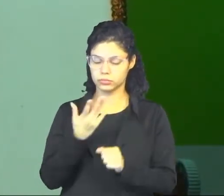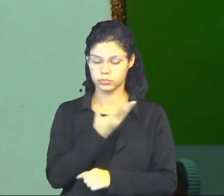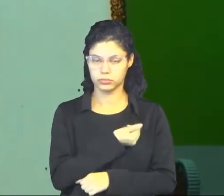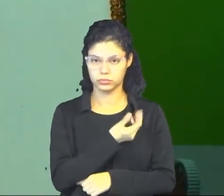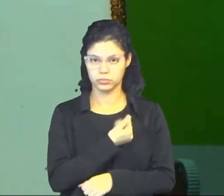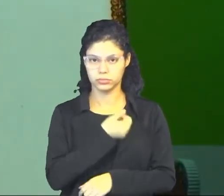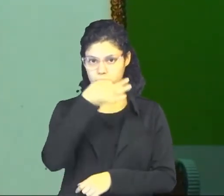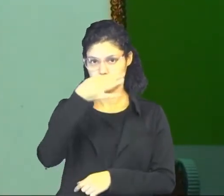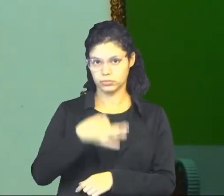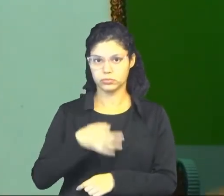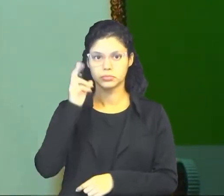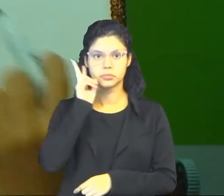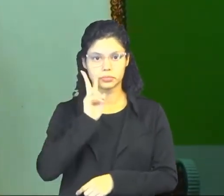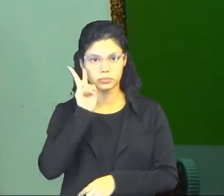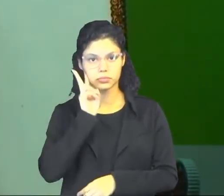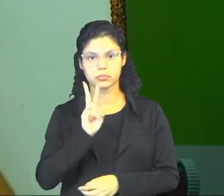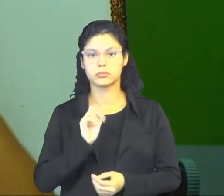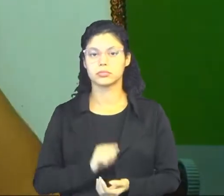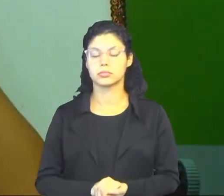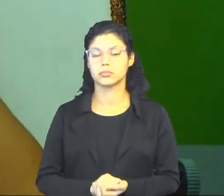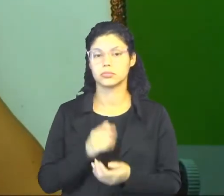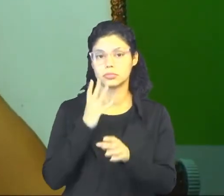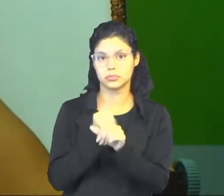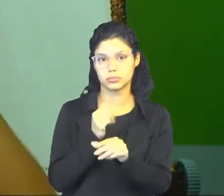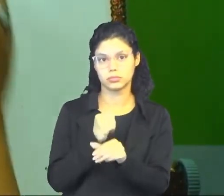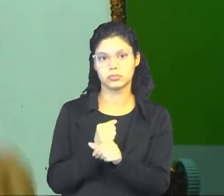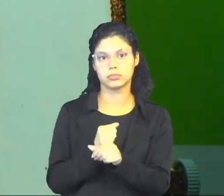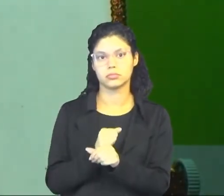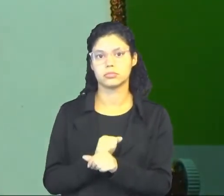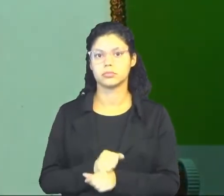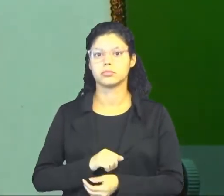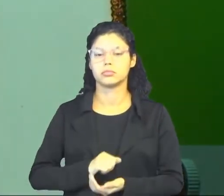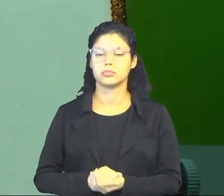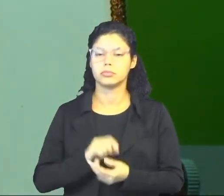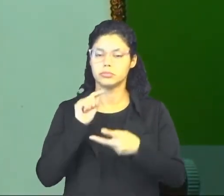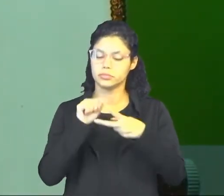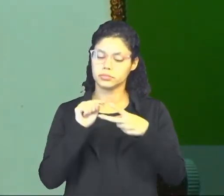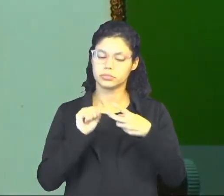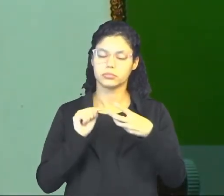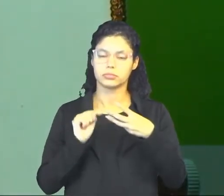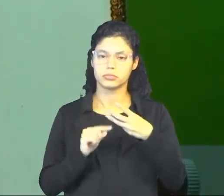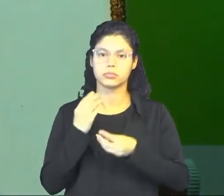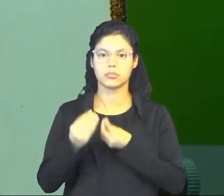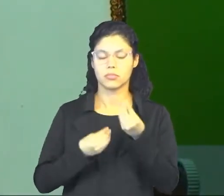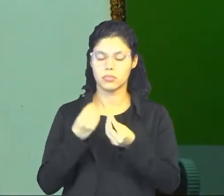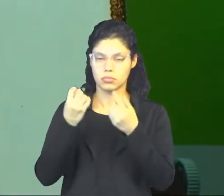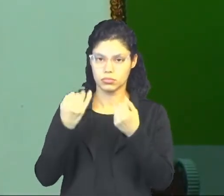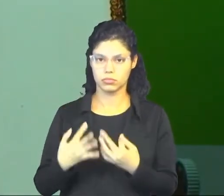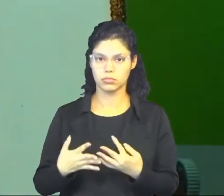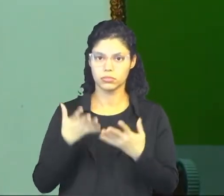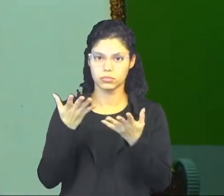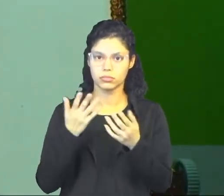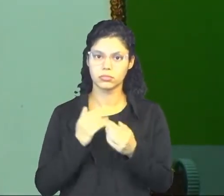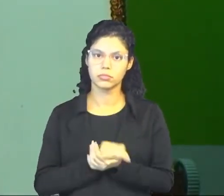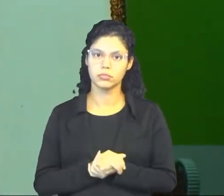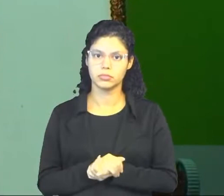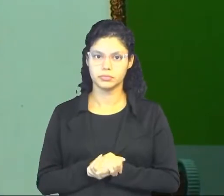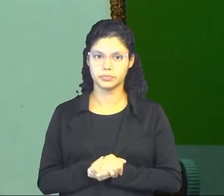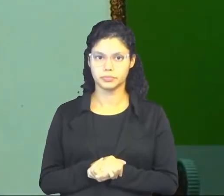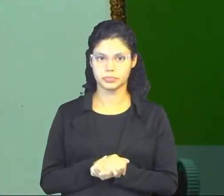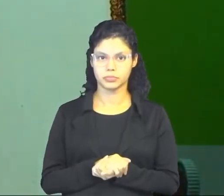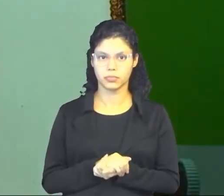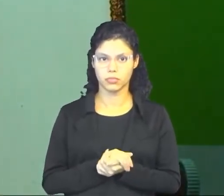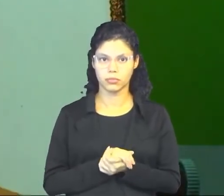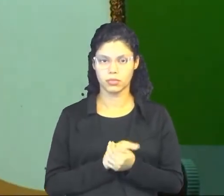maneira correta e lembrando de adicionar com dezena e centena, conforme foi explicado aqui. Olha o próximo